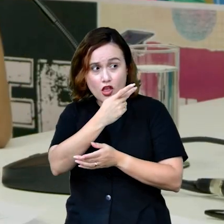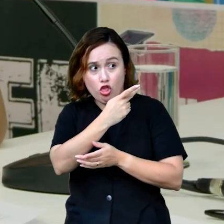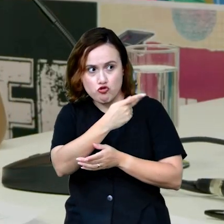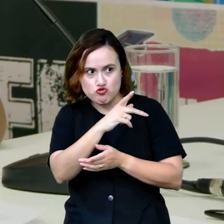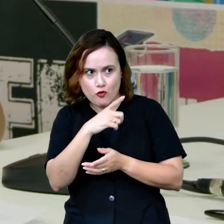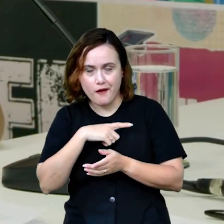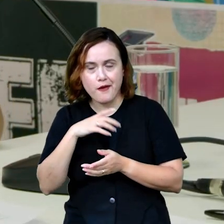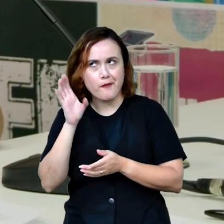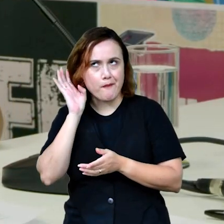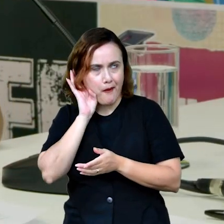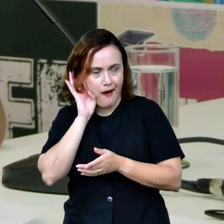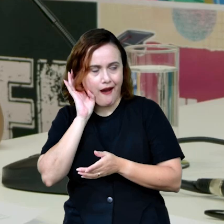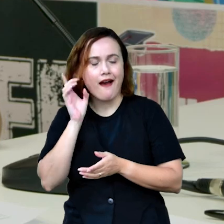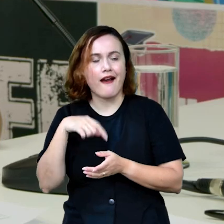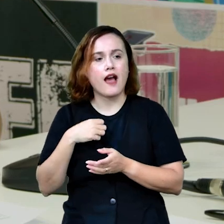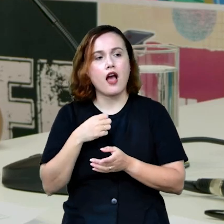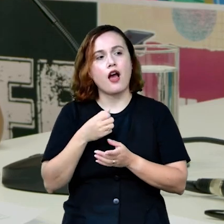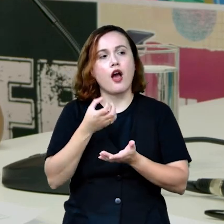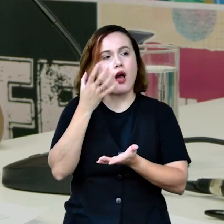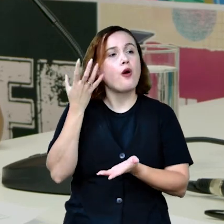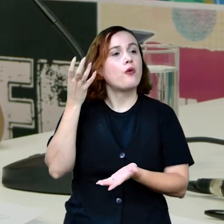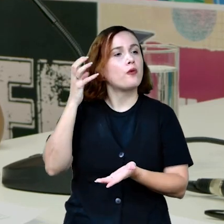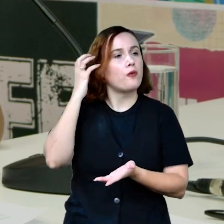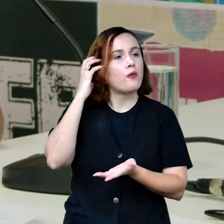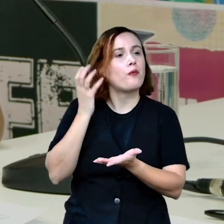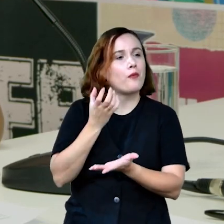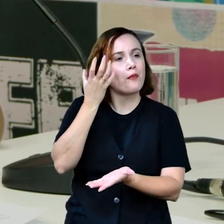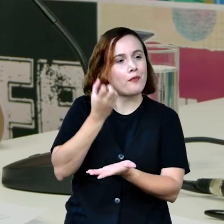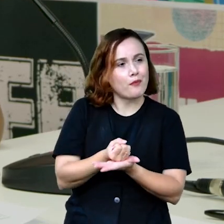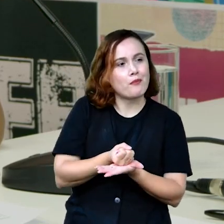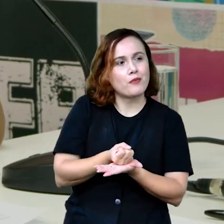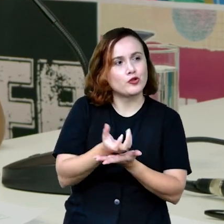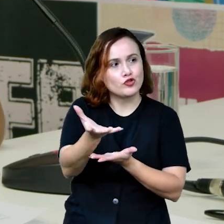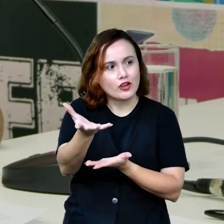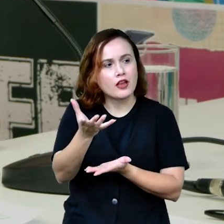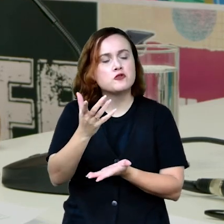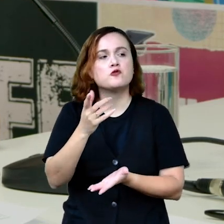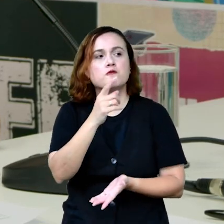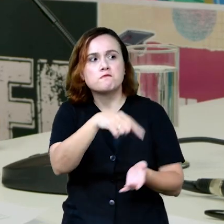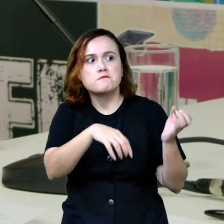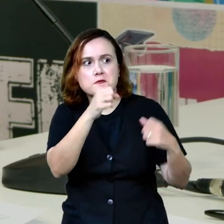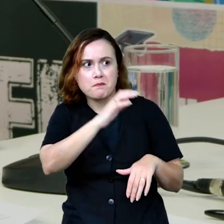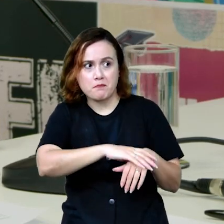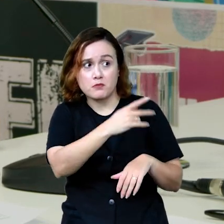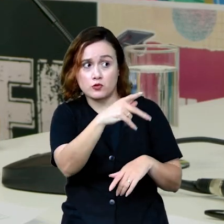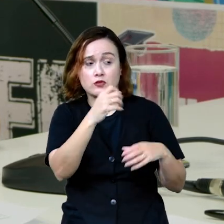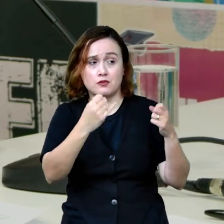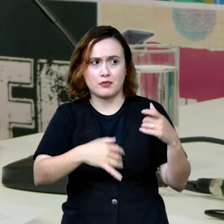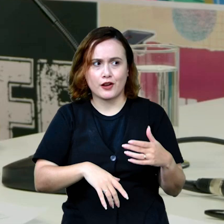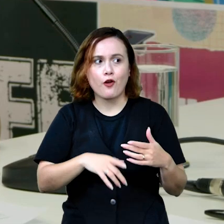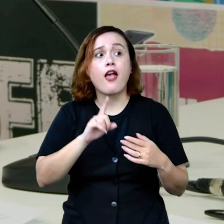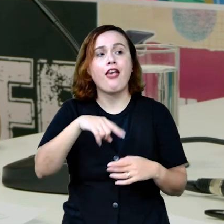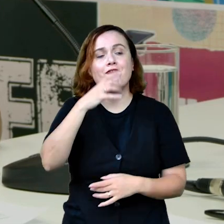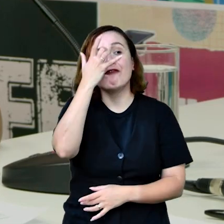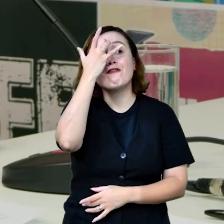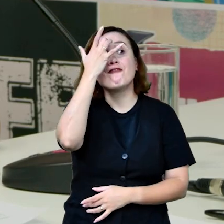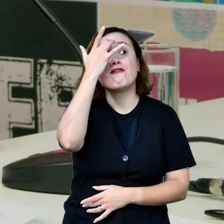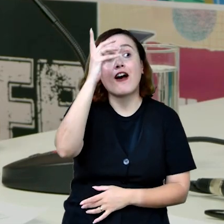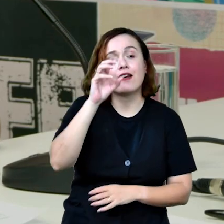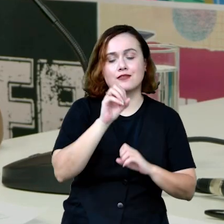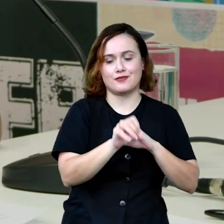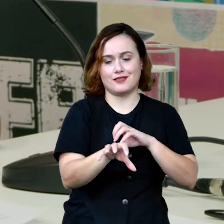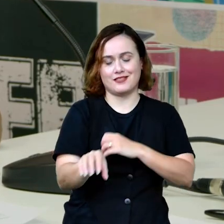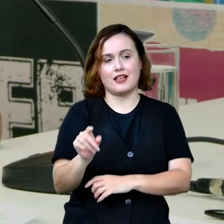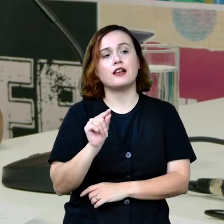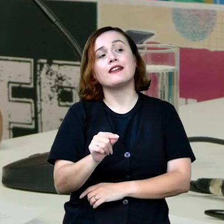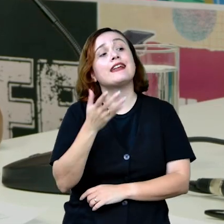perguntas do podcast era como é mais fácil ensinar crianças a serem antirracistas do que pessoas mais